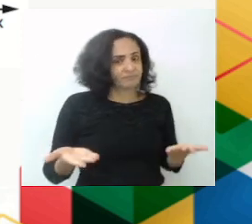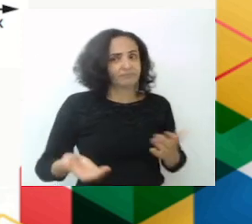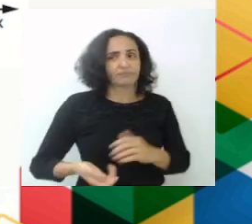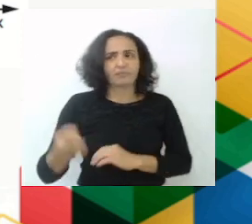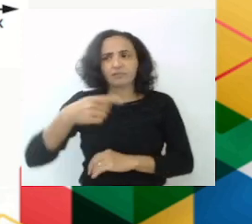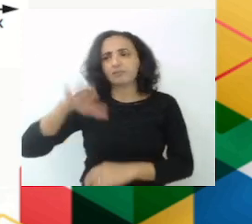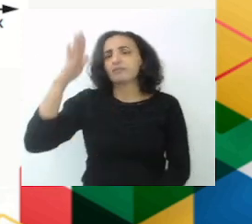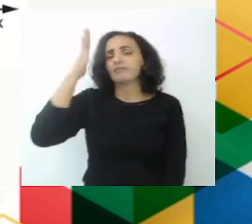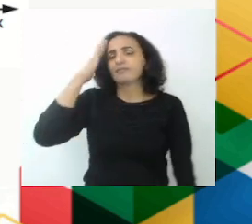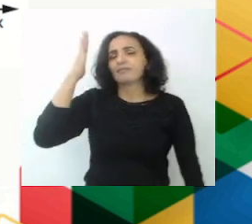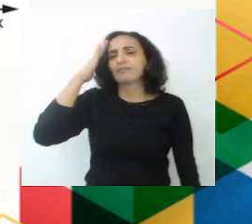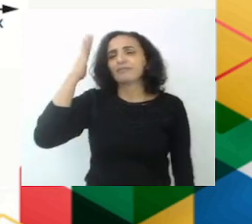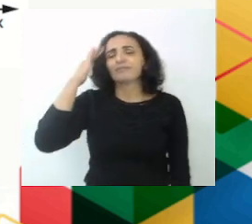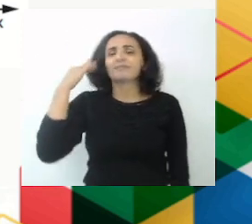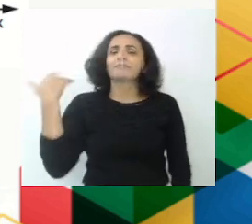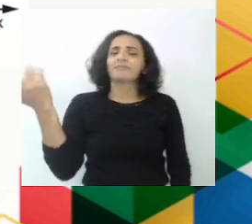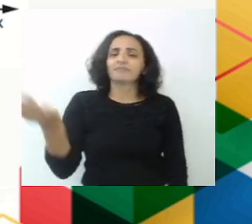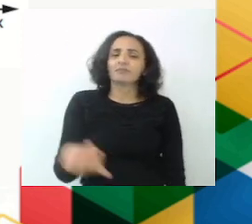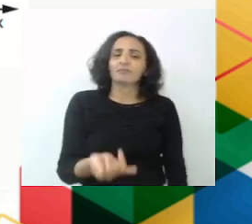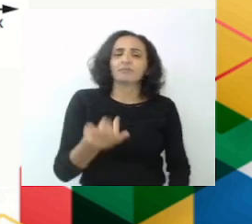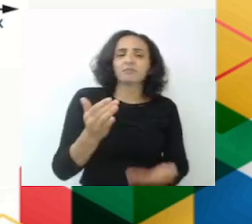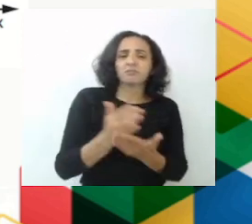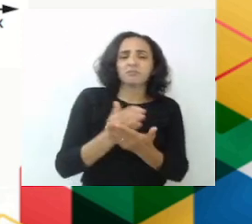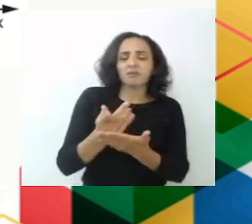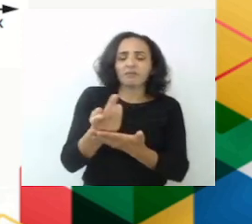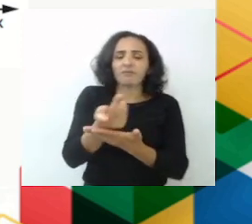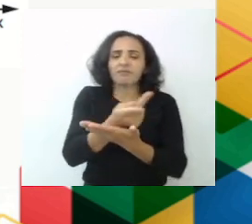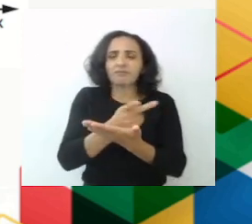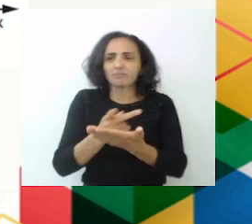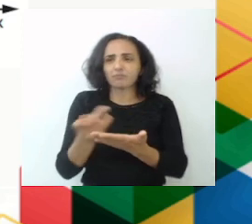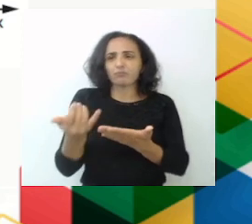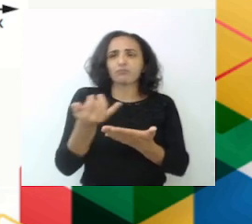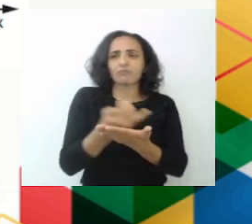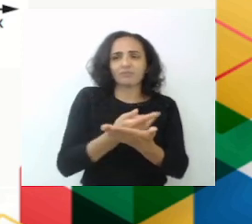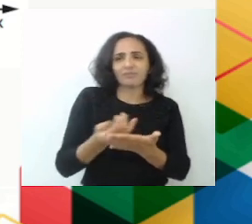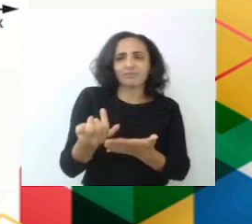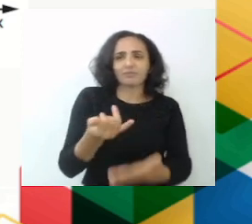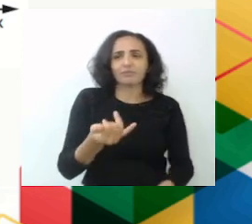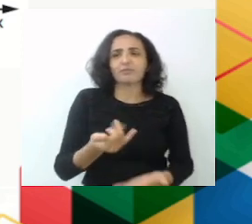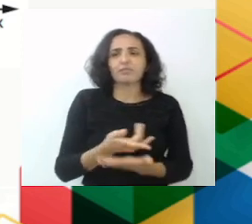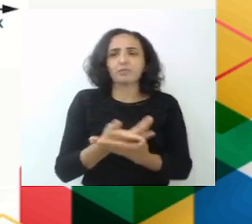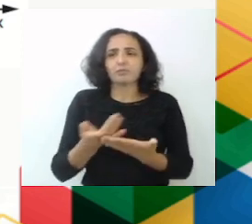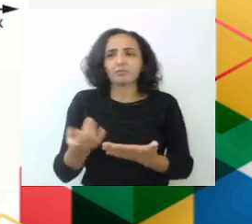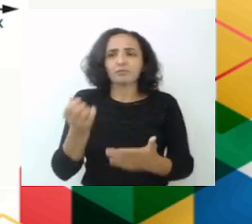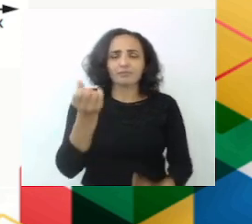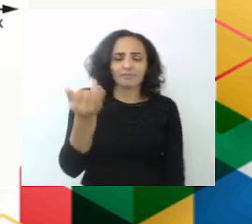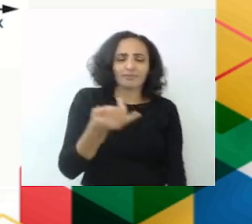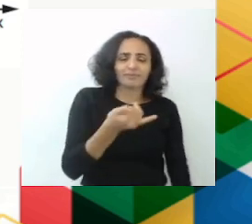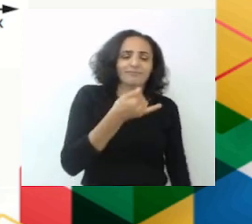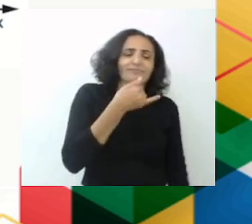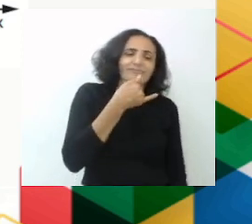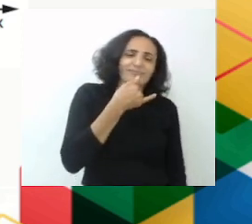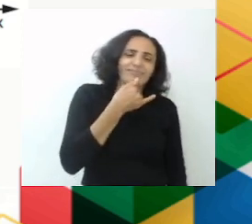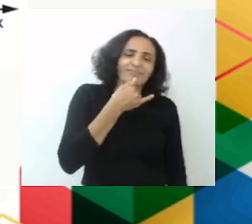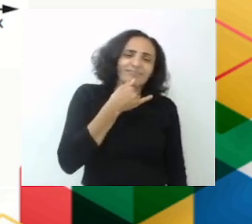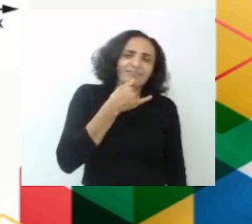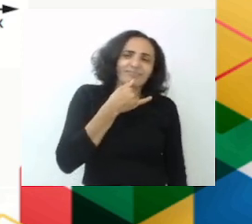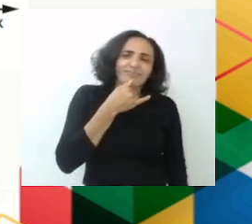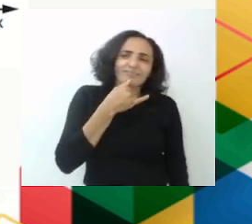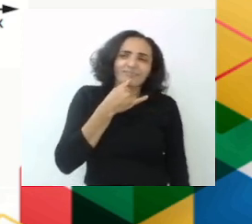Dá até para fazer um bonequinho triste aqui e um bonequinho feliz, né? Está aqui ele sorrindo e está aqui